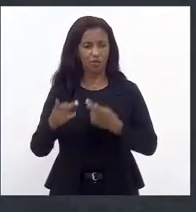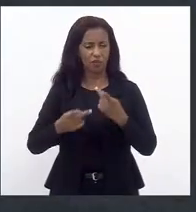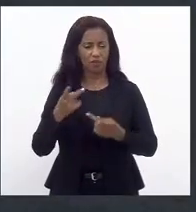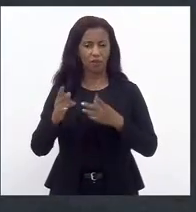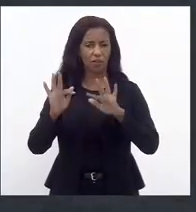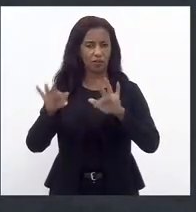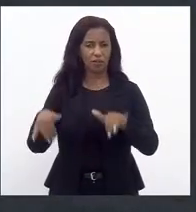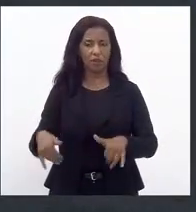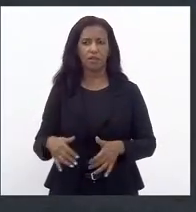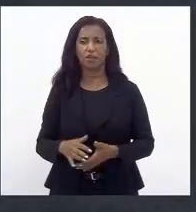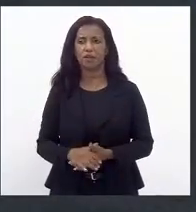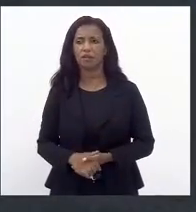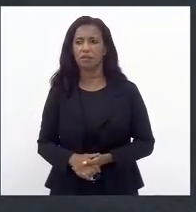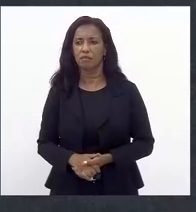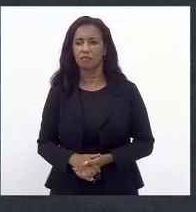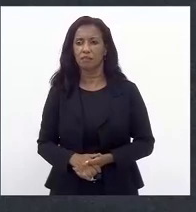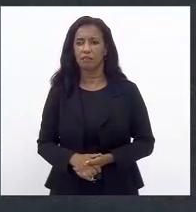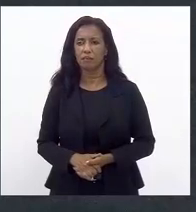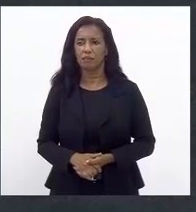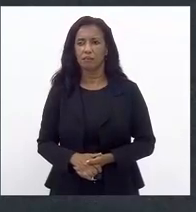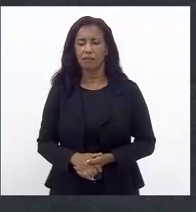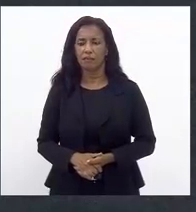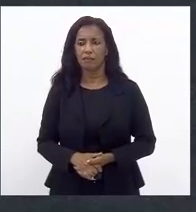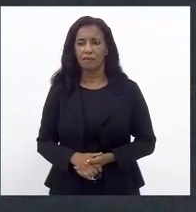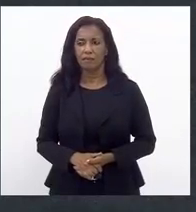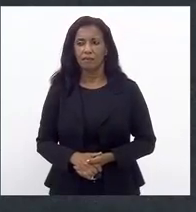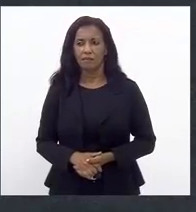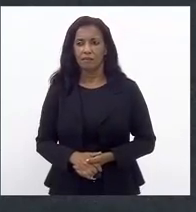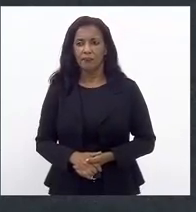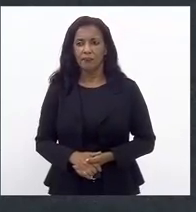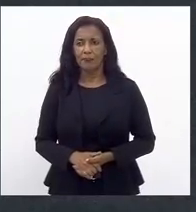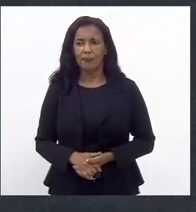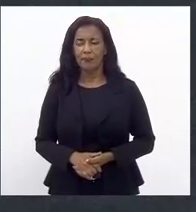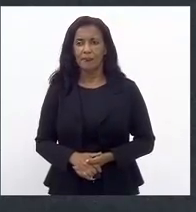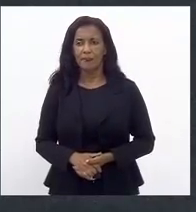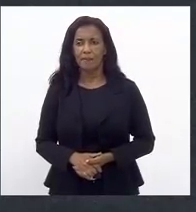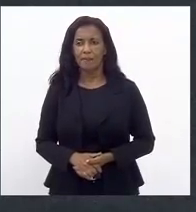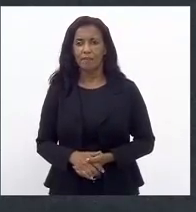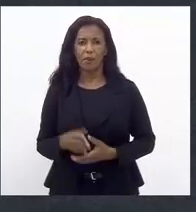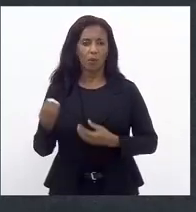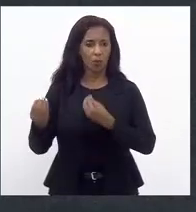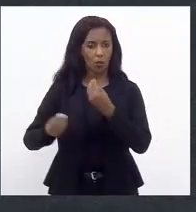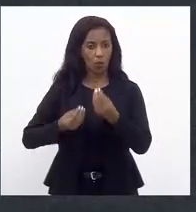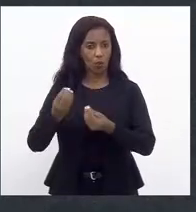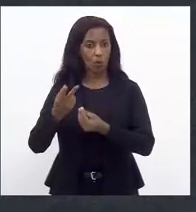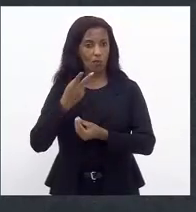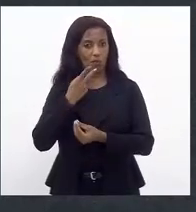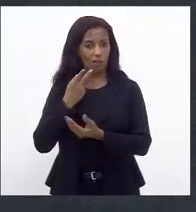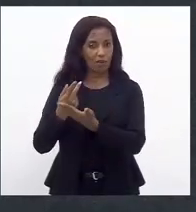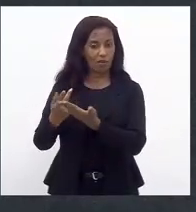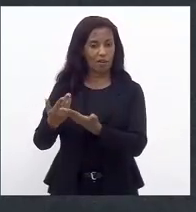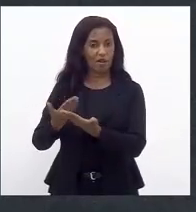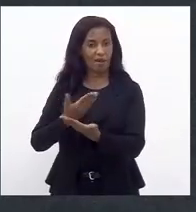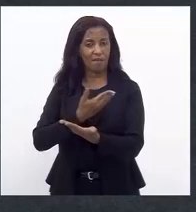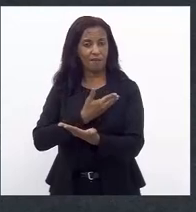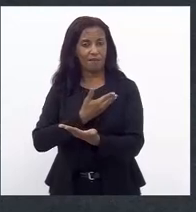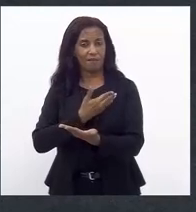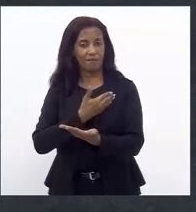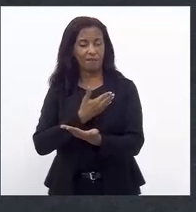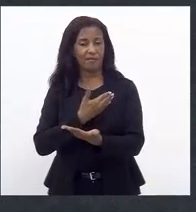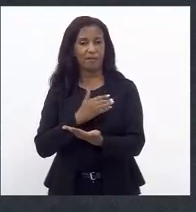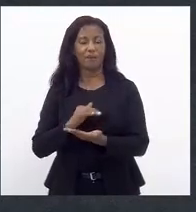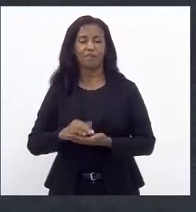finais e dizer que Como disse o nosso companheiro Deputado